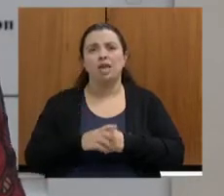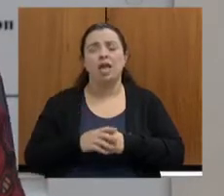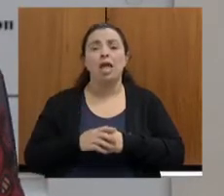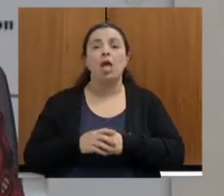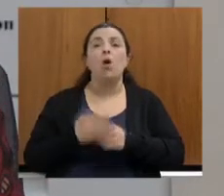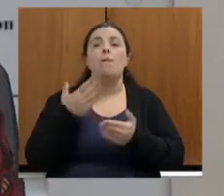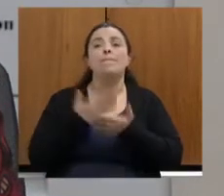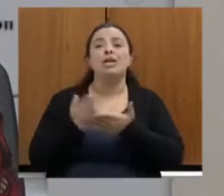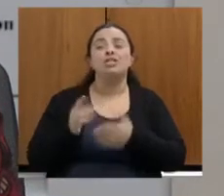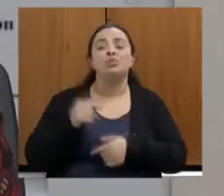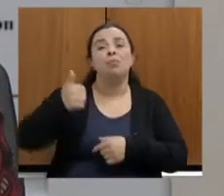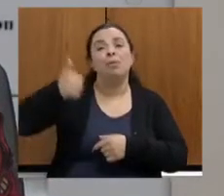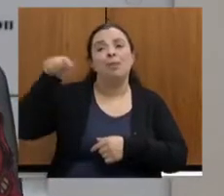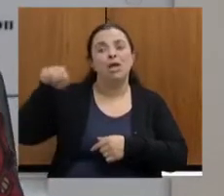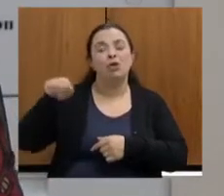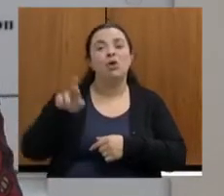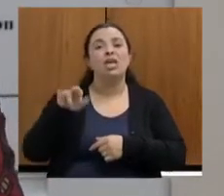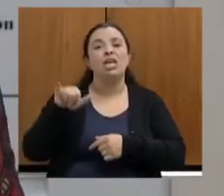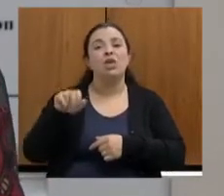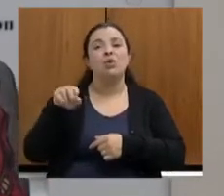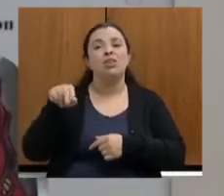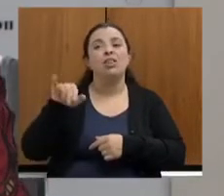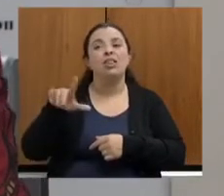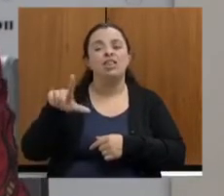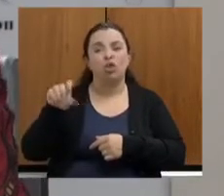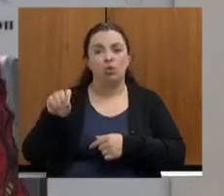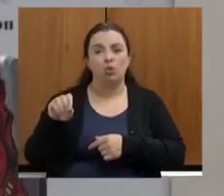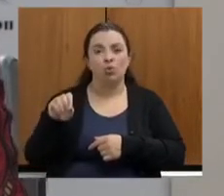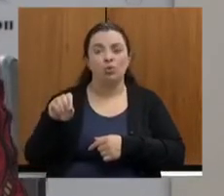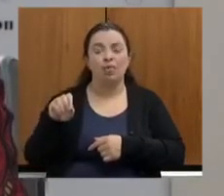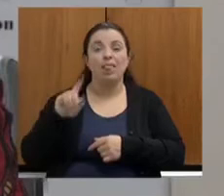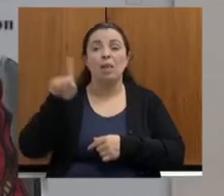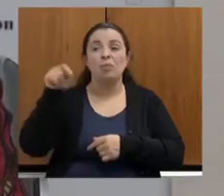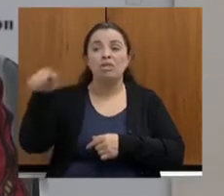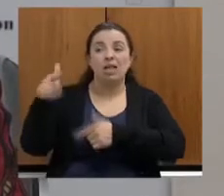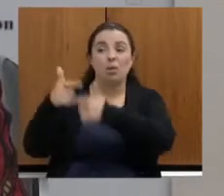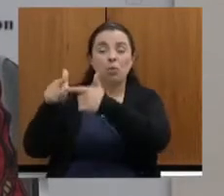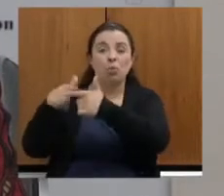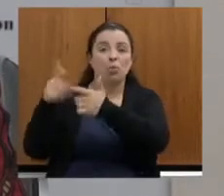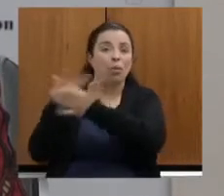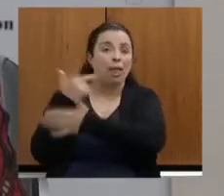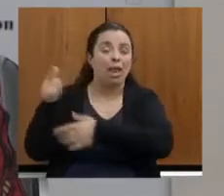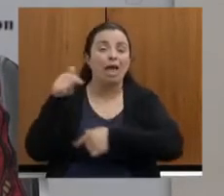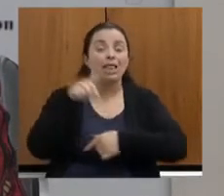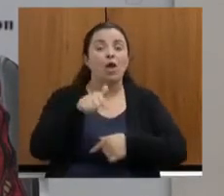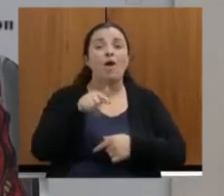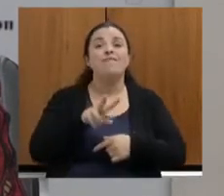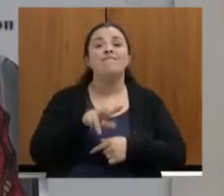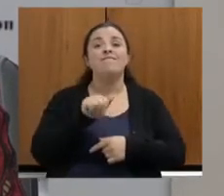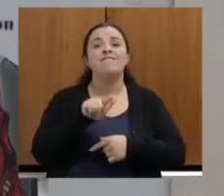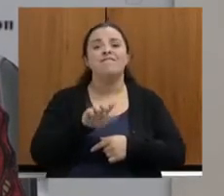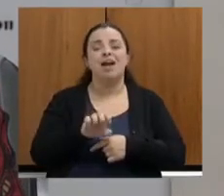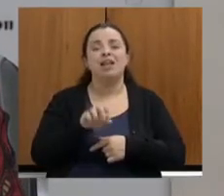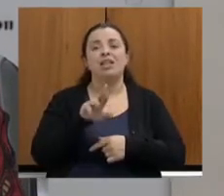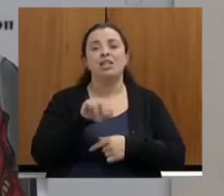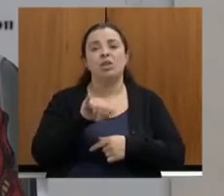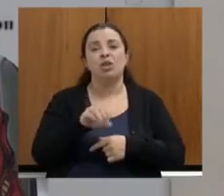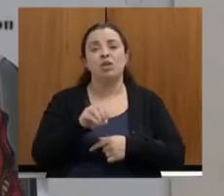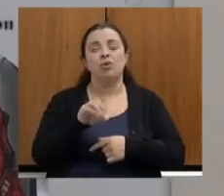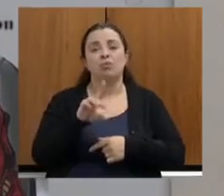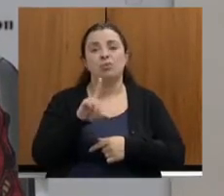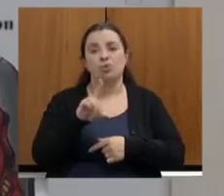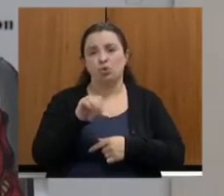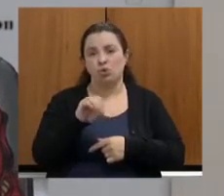sendo a melhor terra do mundo então eu tinha que fazer aquilo gera renda e renda diferenciada foi quando eu entrei